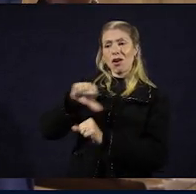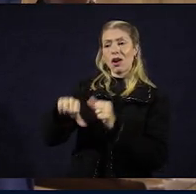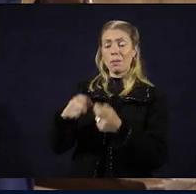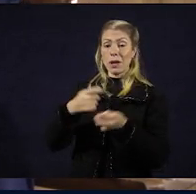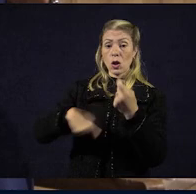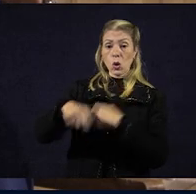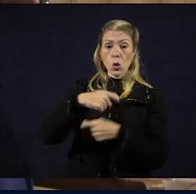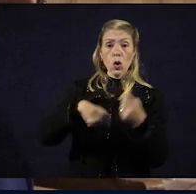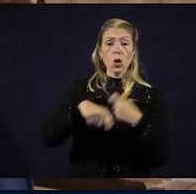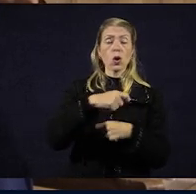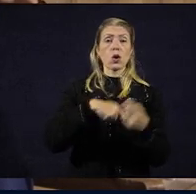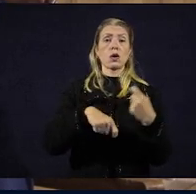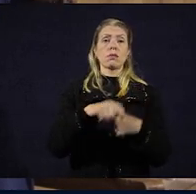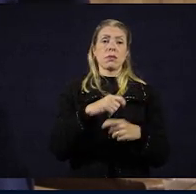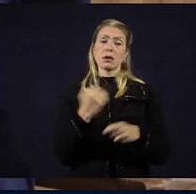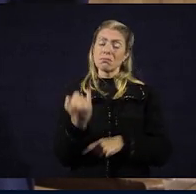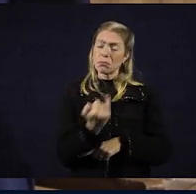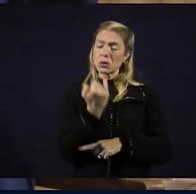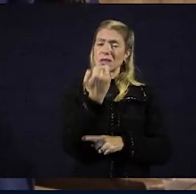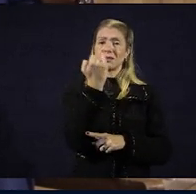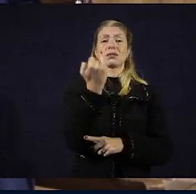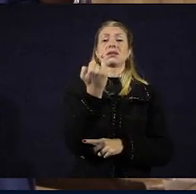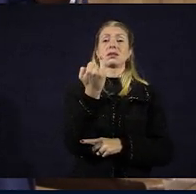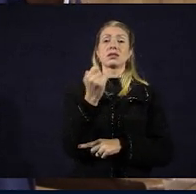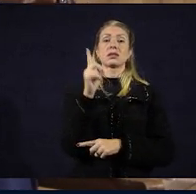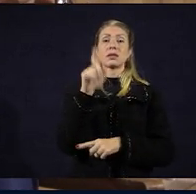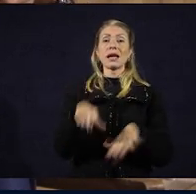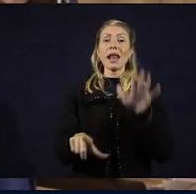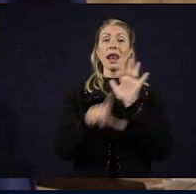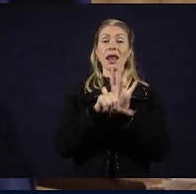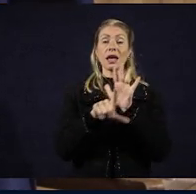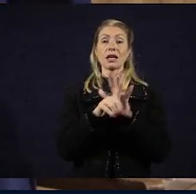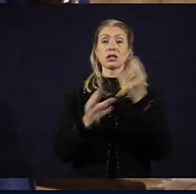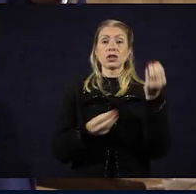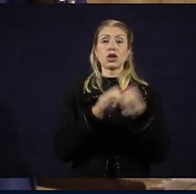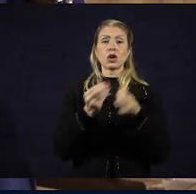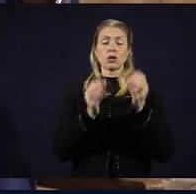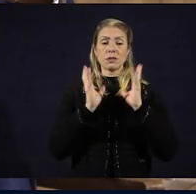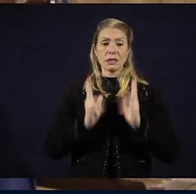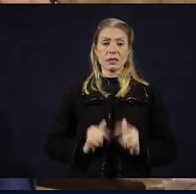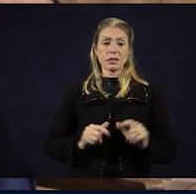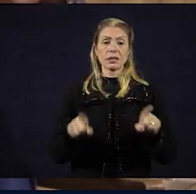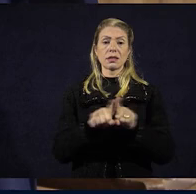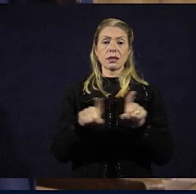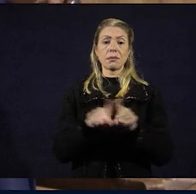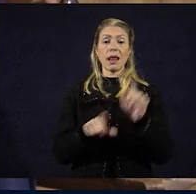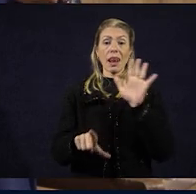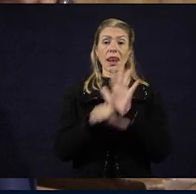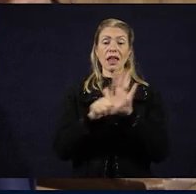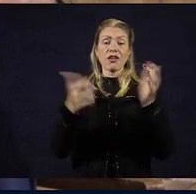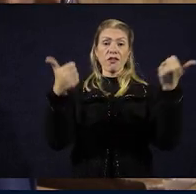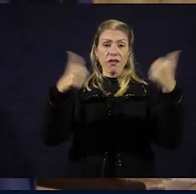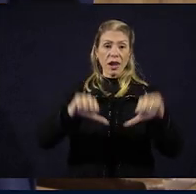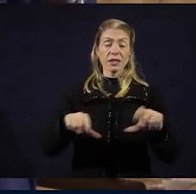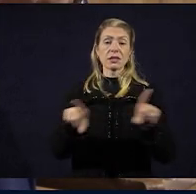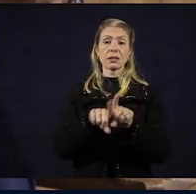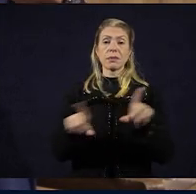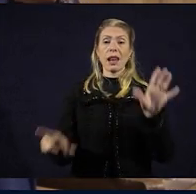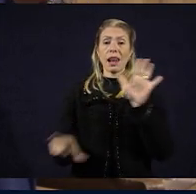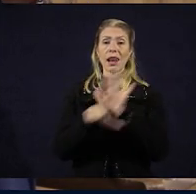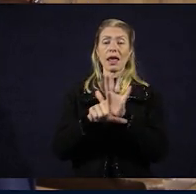muito relevantes né que foi a nova lei de saneamento nova lei de falências nova lei do gás